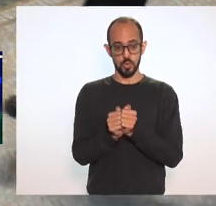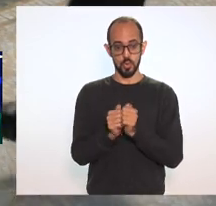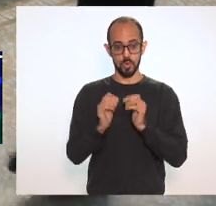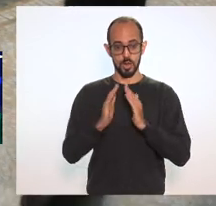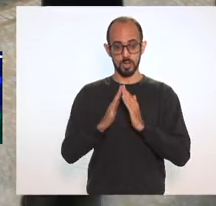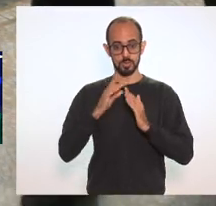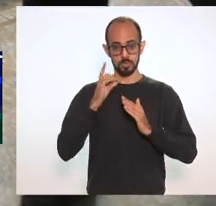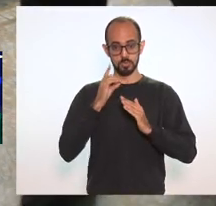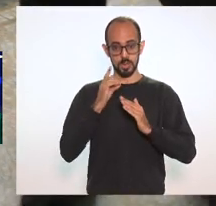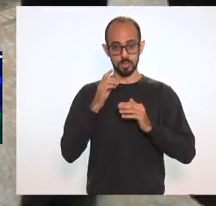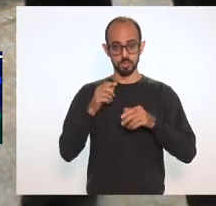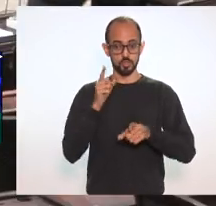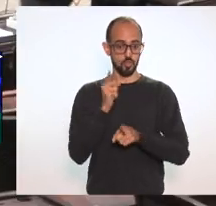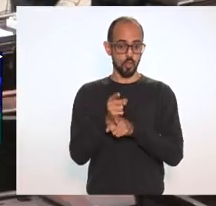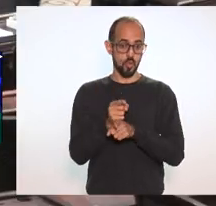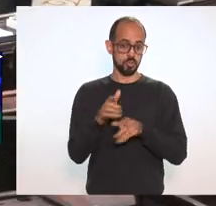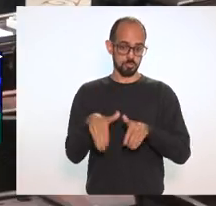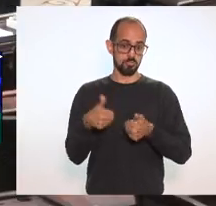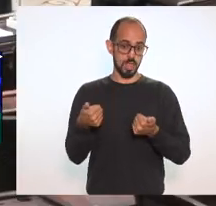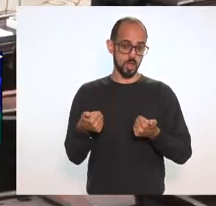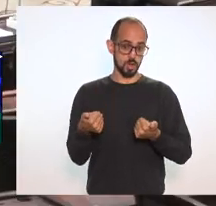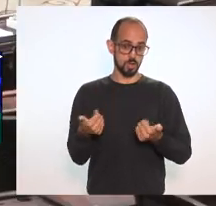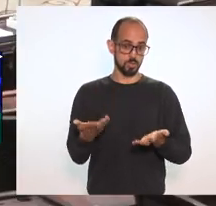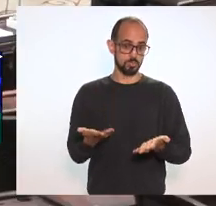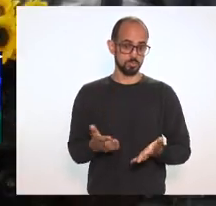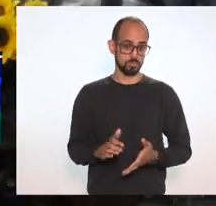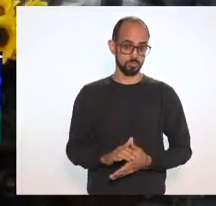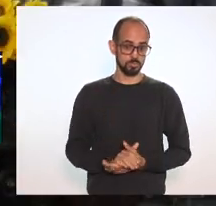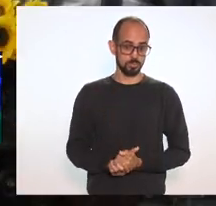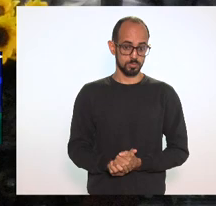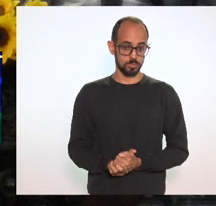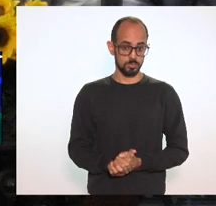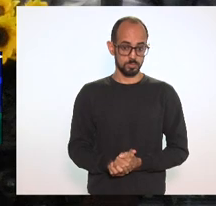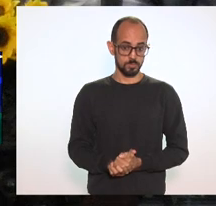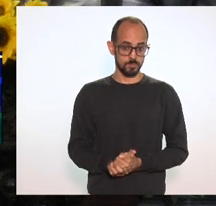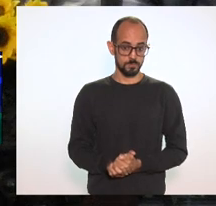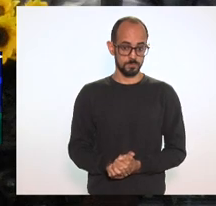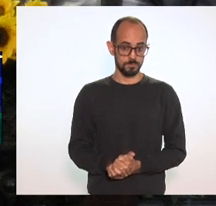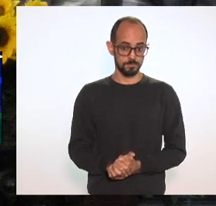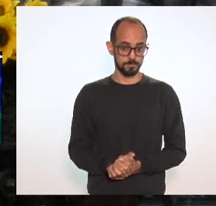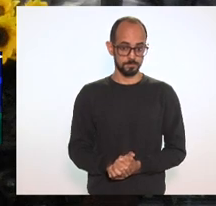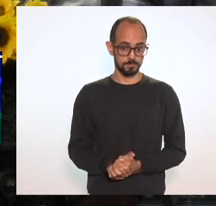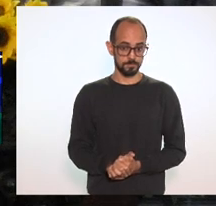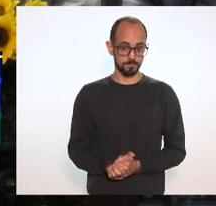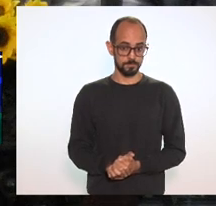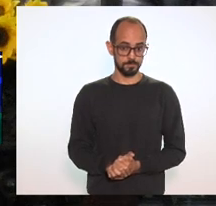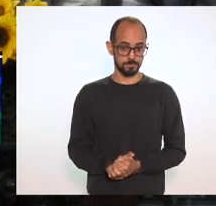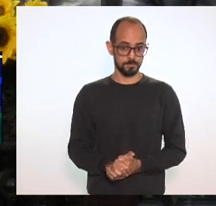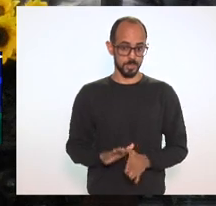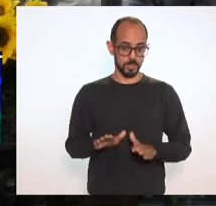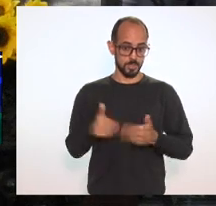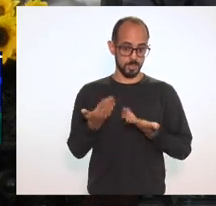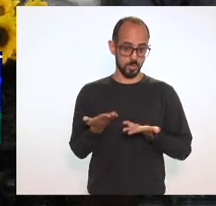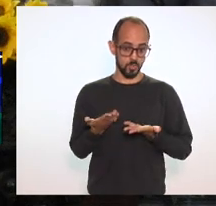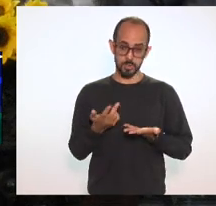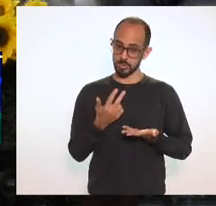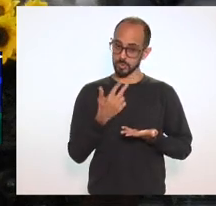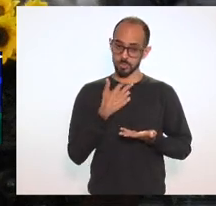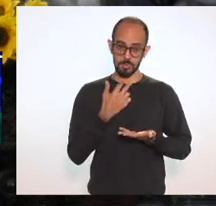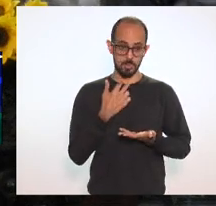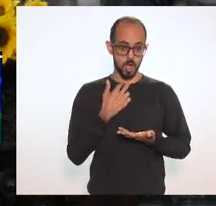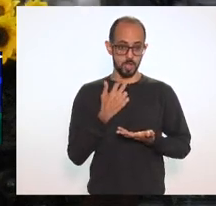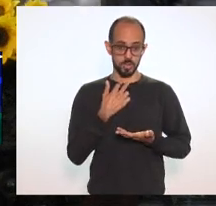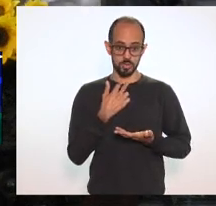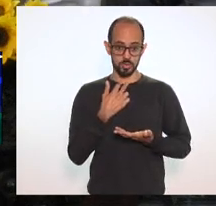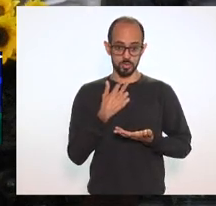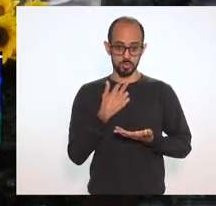o estado do Rio E como eu não posso a ser taxado de transigentes desde que